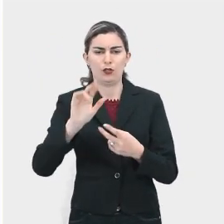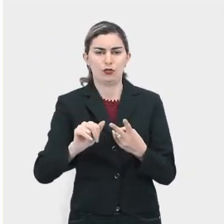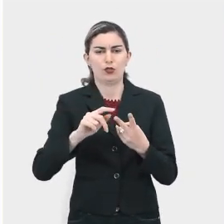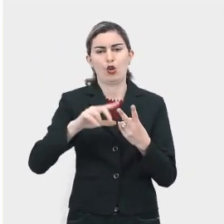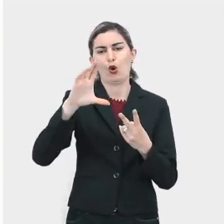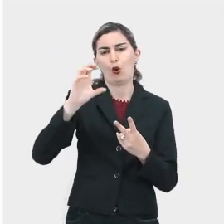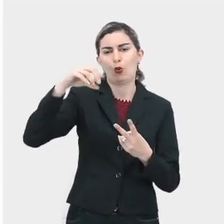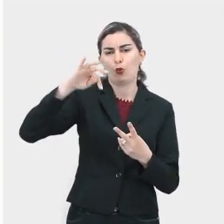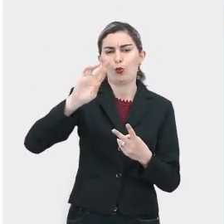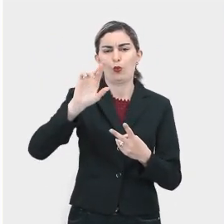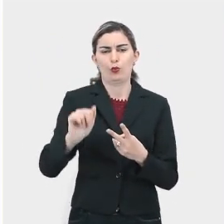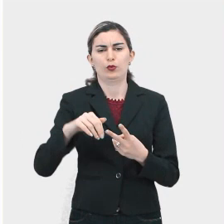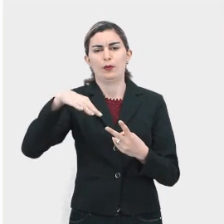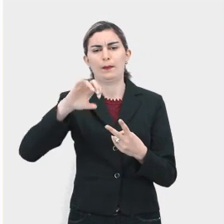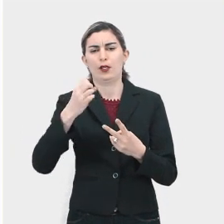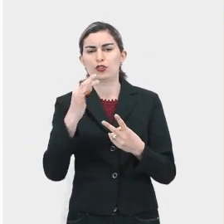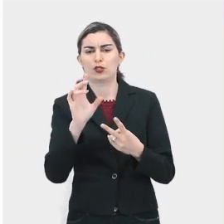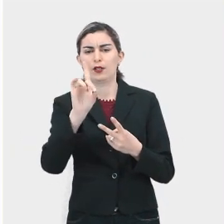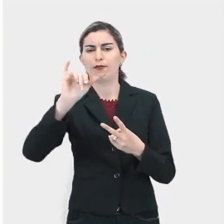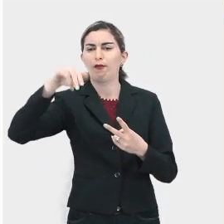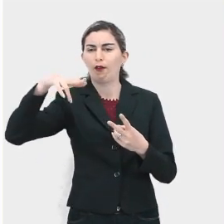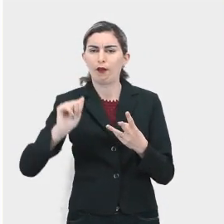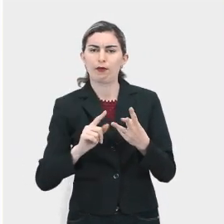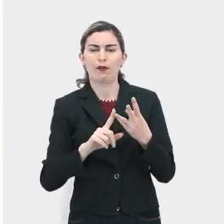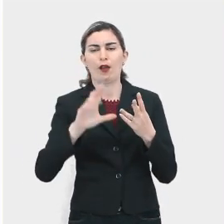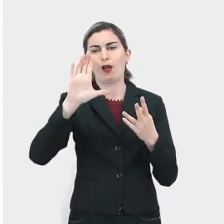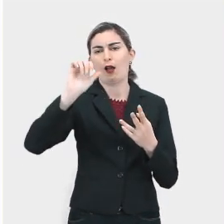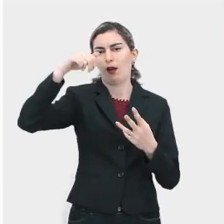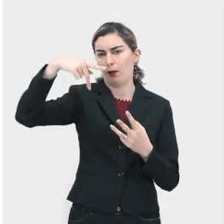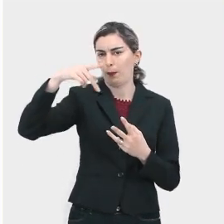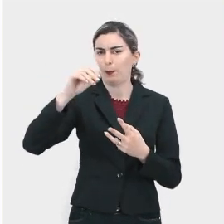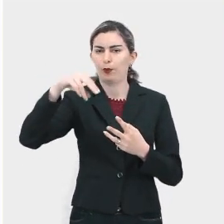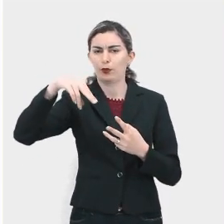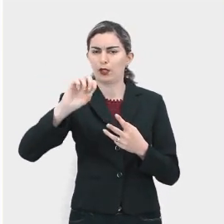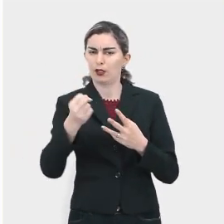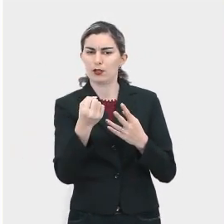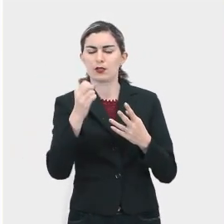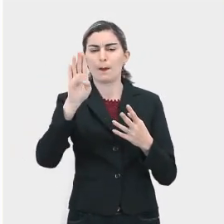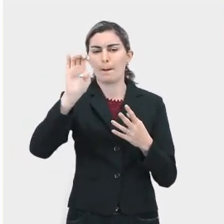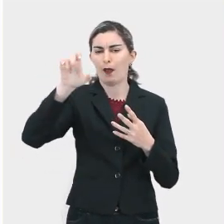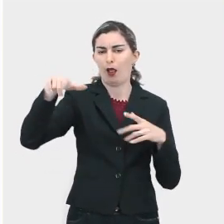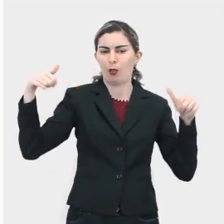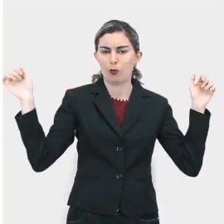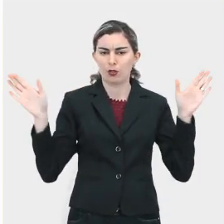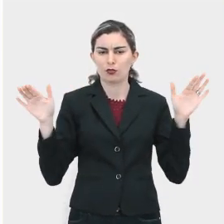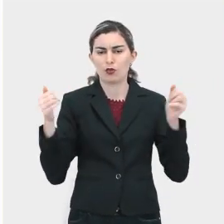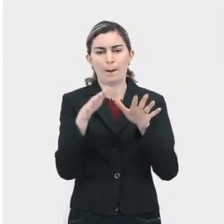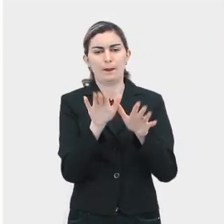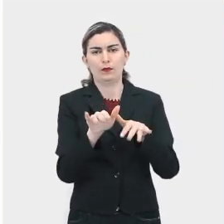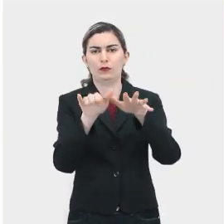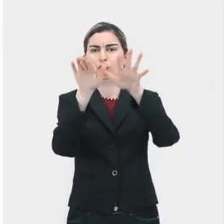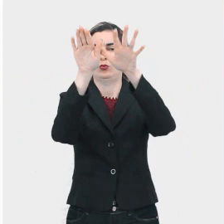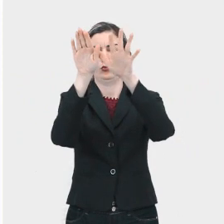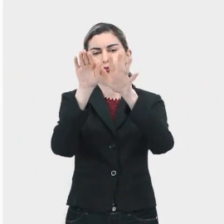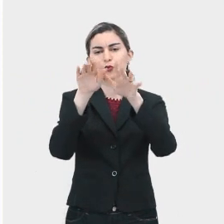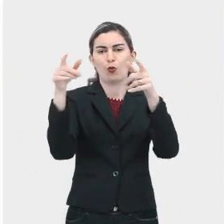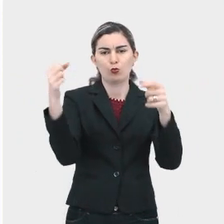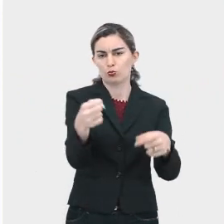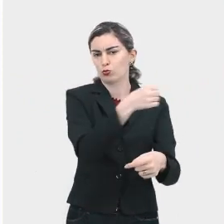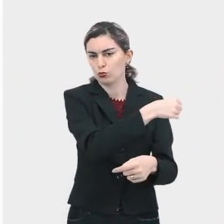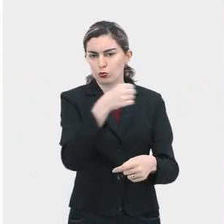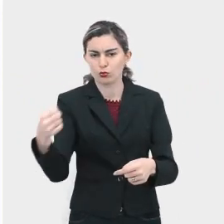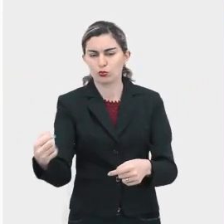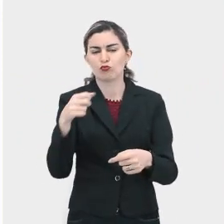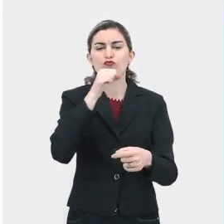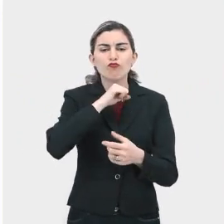Diana, a camponesa, Belo Anjo, a borboleta, o pastor, o velho e as